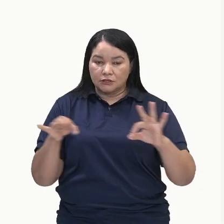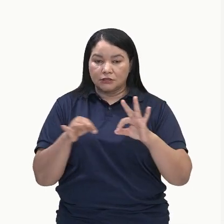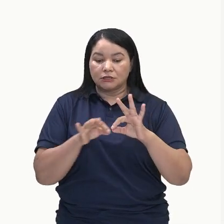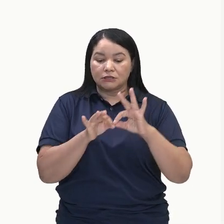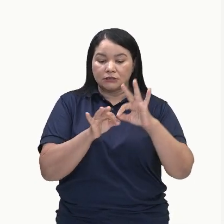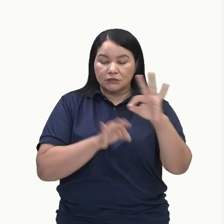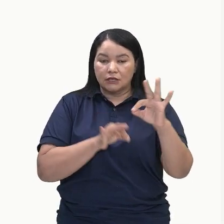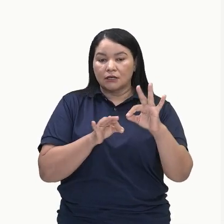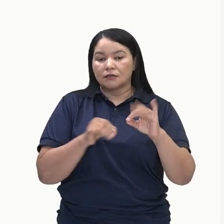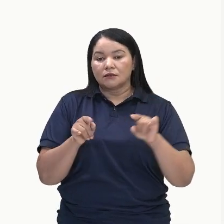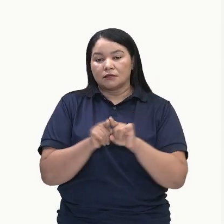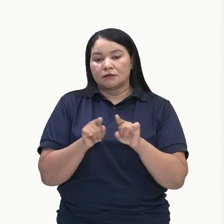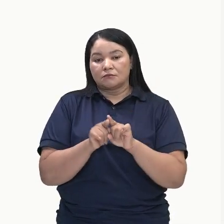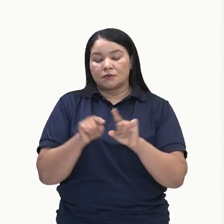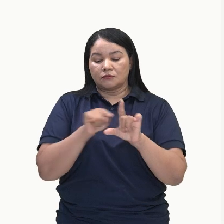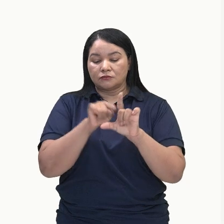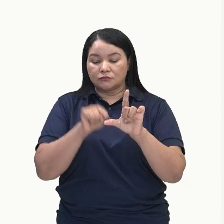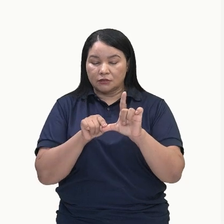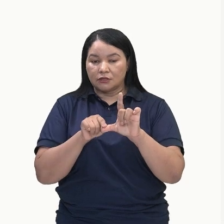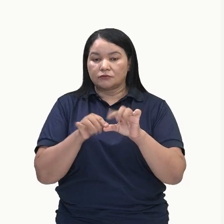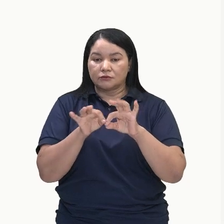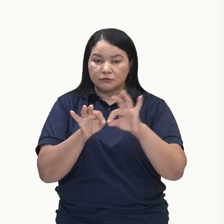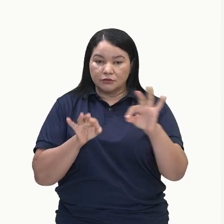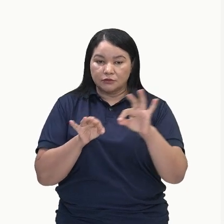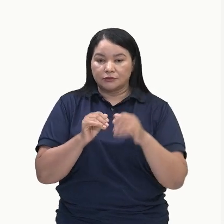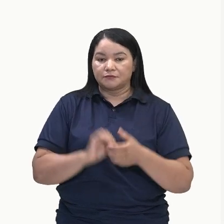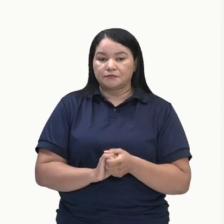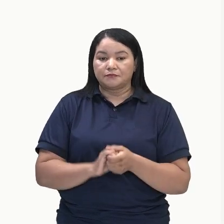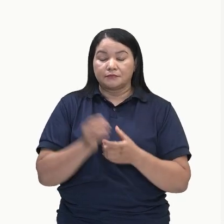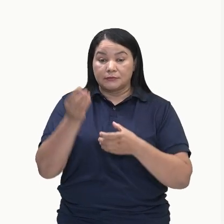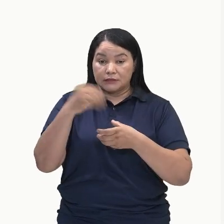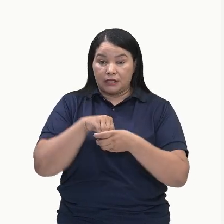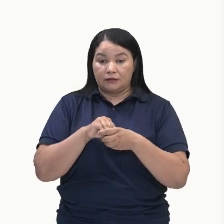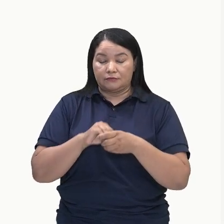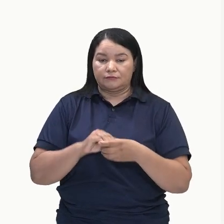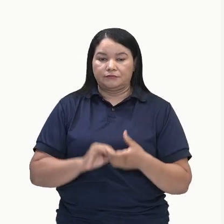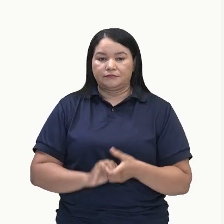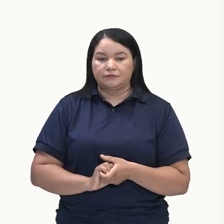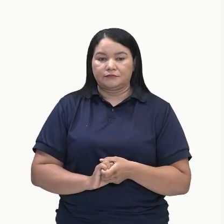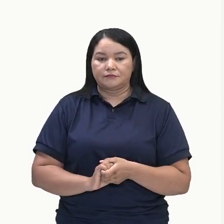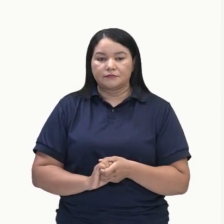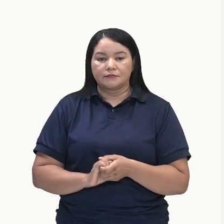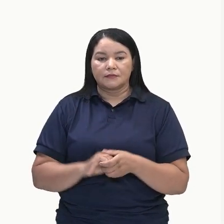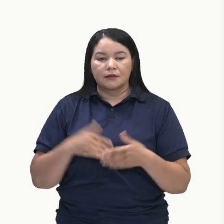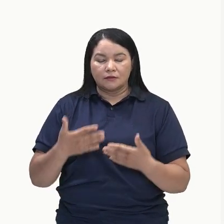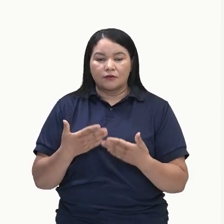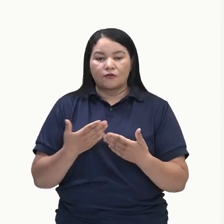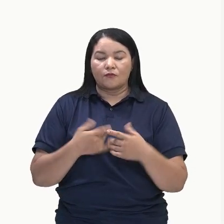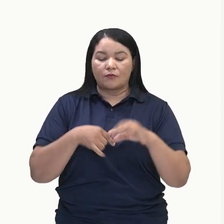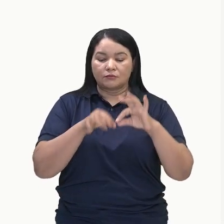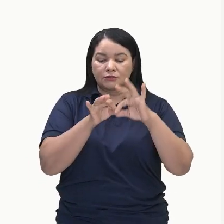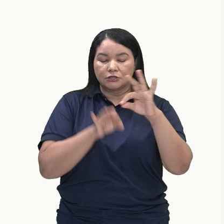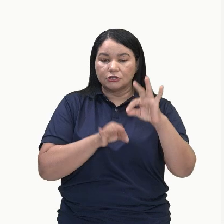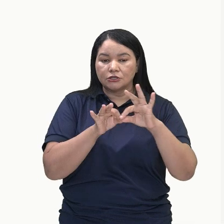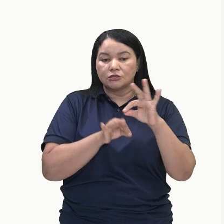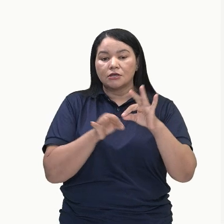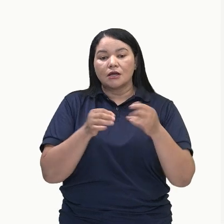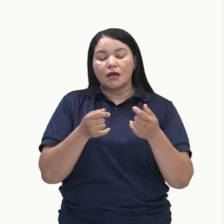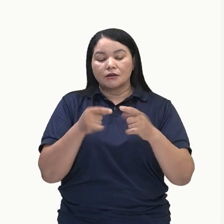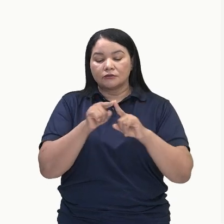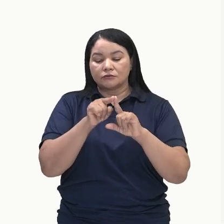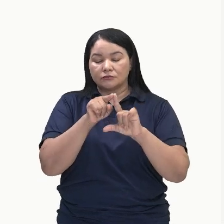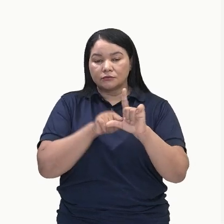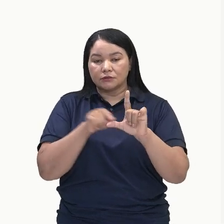lados ou às medidas de seus ângulos internos. Em relação às medidas dos lados, um triângulo